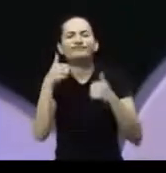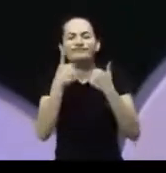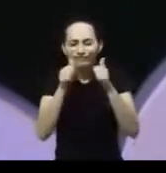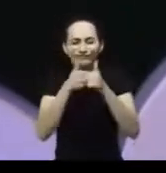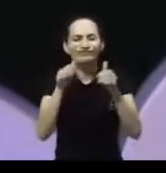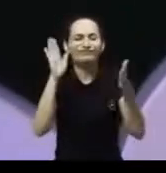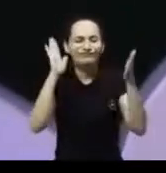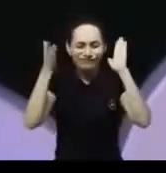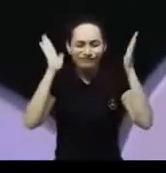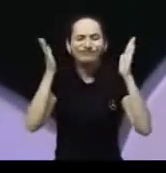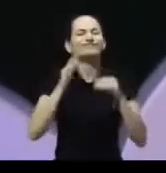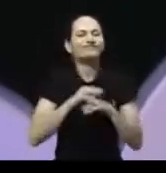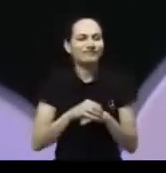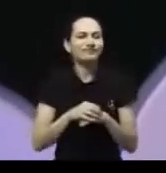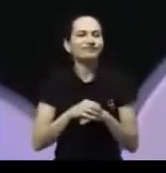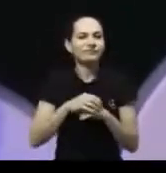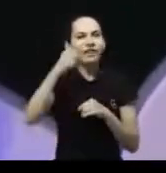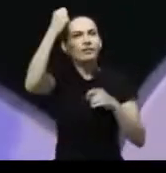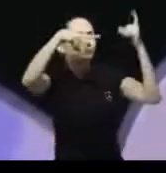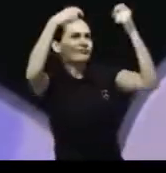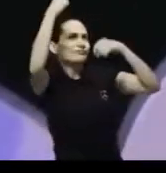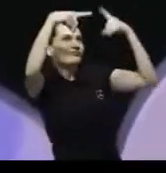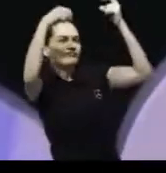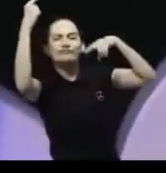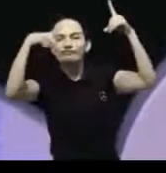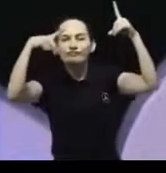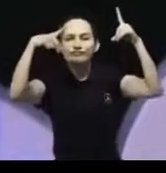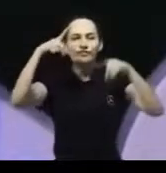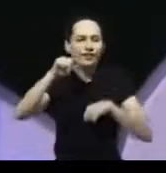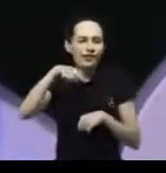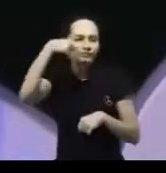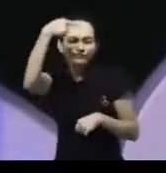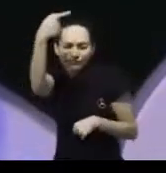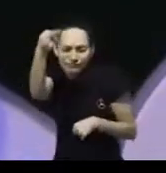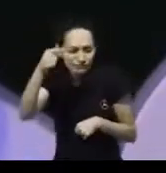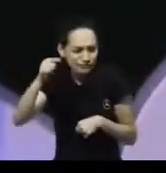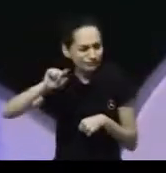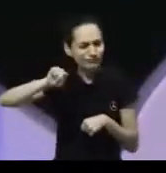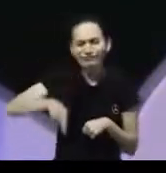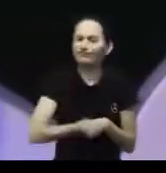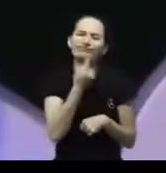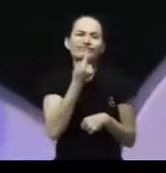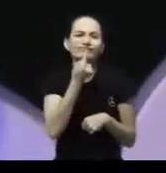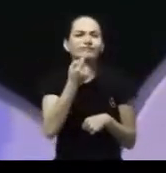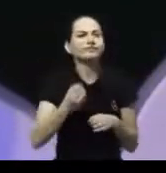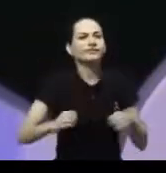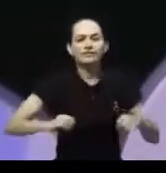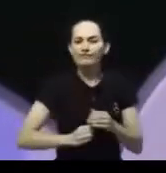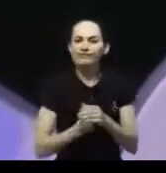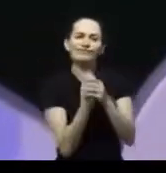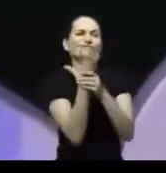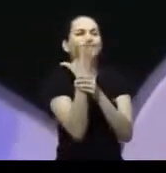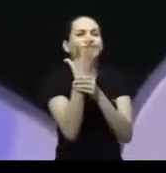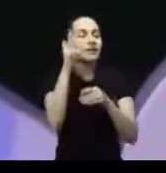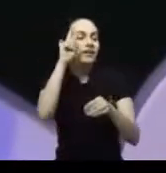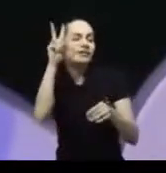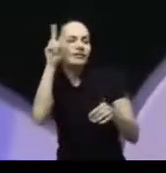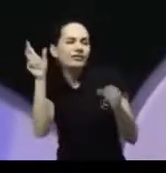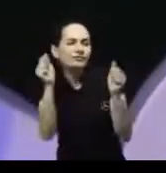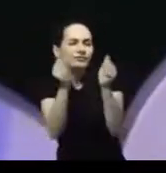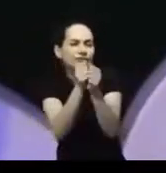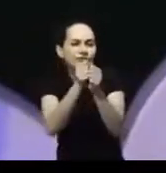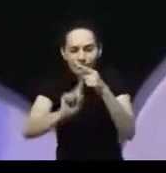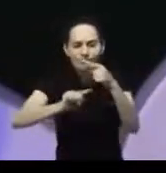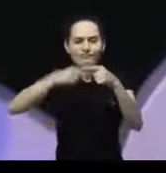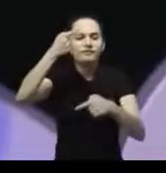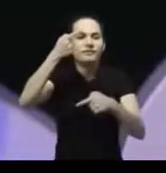desde que a primeira estrela passou a brilhar milhões de outras surgiram com elas histórias de emoção e